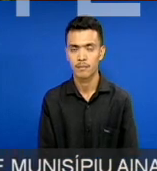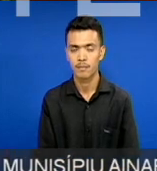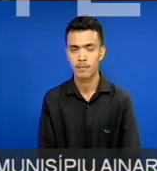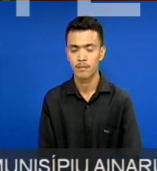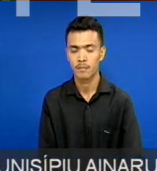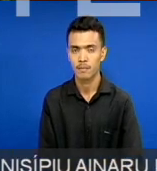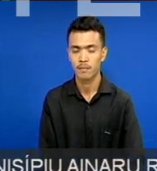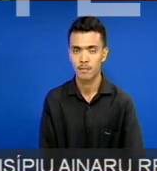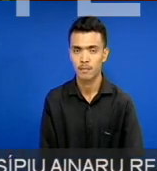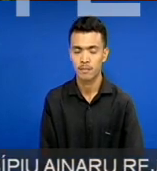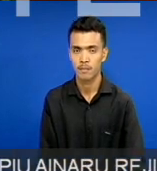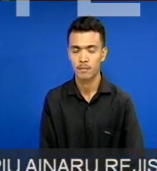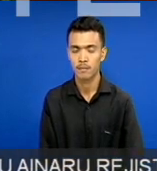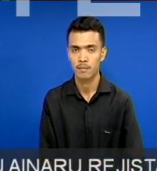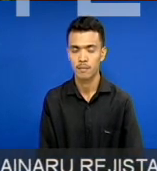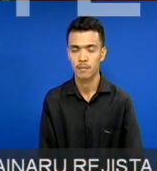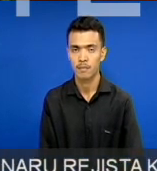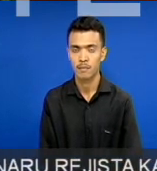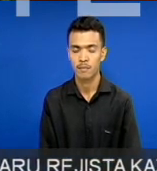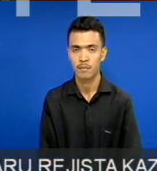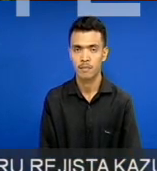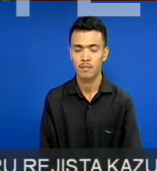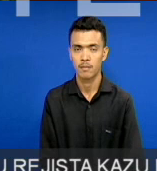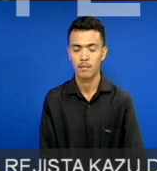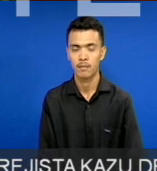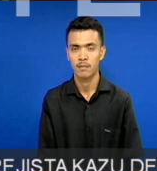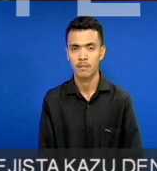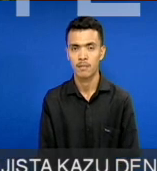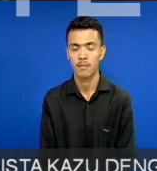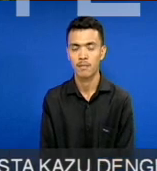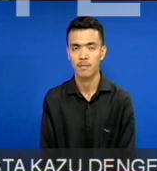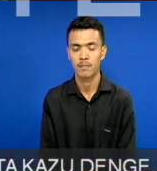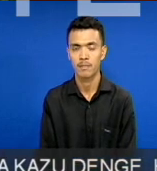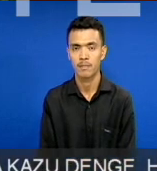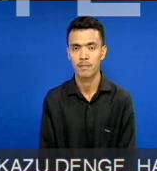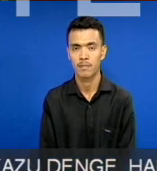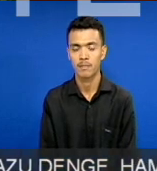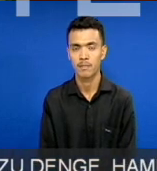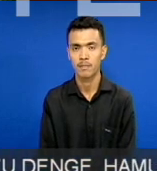RTLP ao Manuel Alves no Elvira de Carvalho entrega aí que é o Espaço Central Caicoli dele.